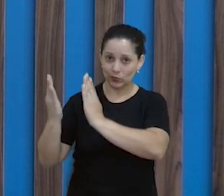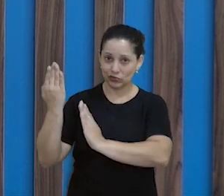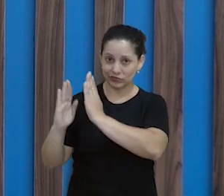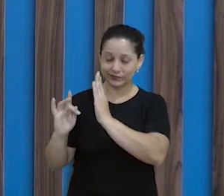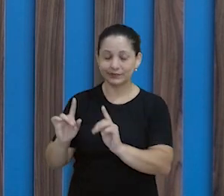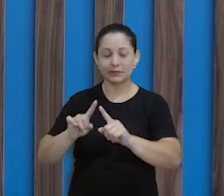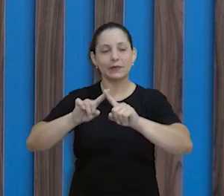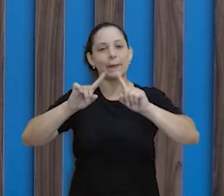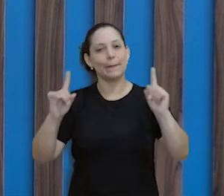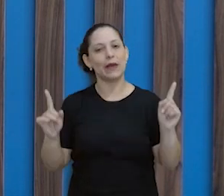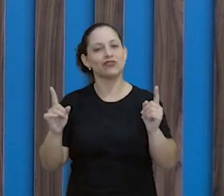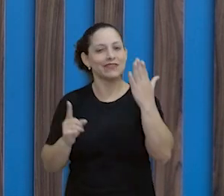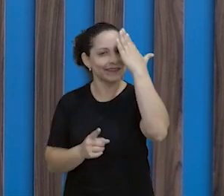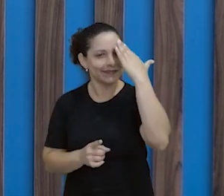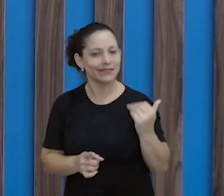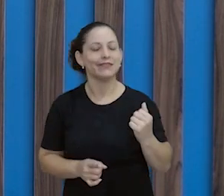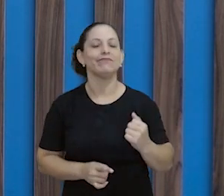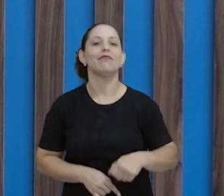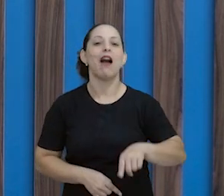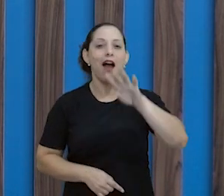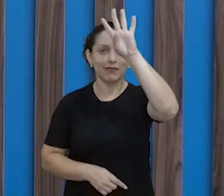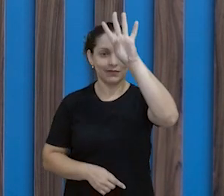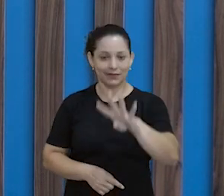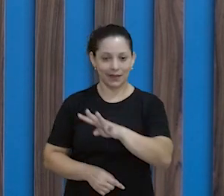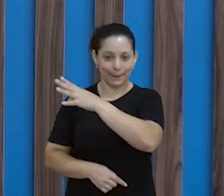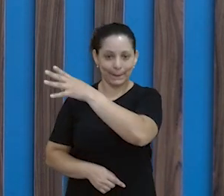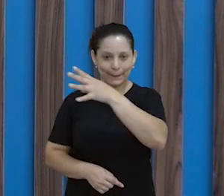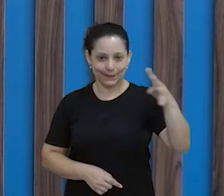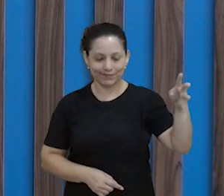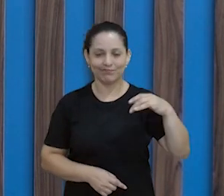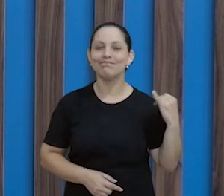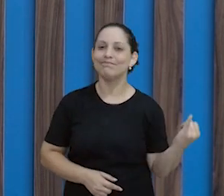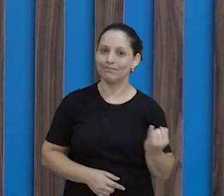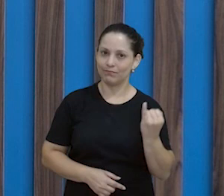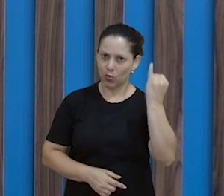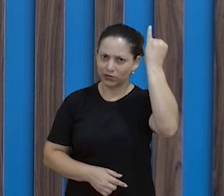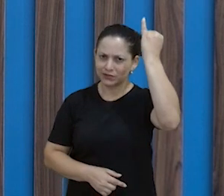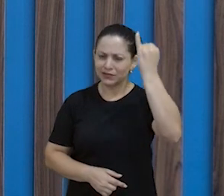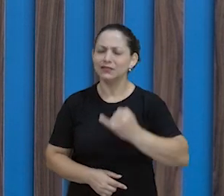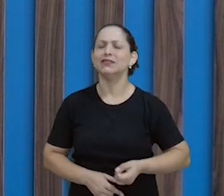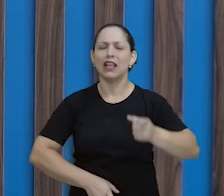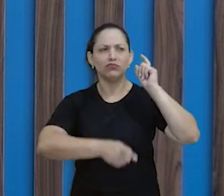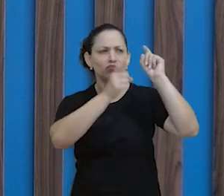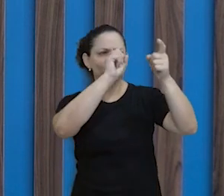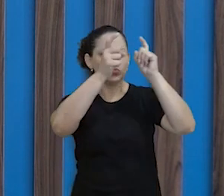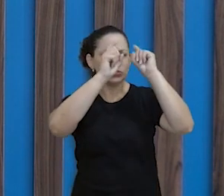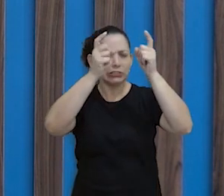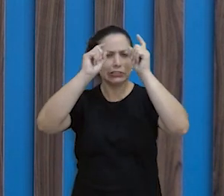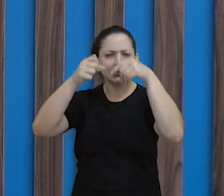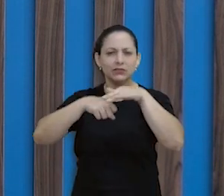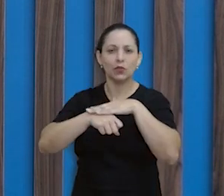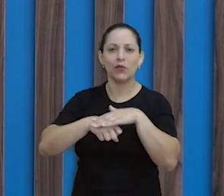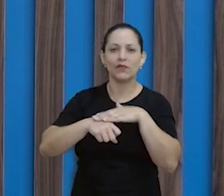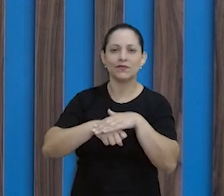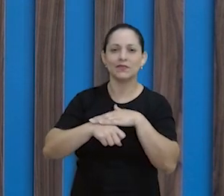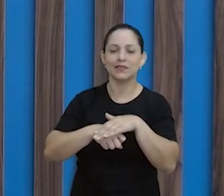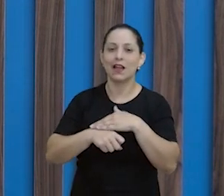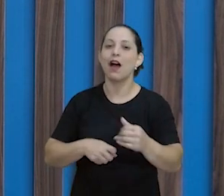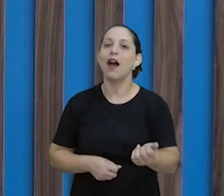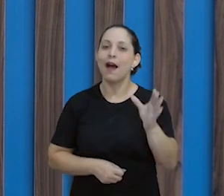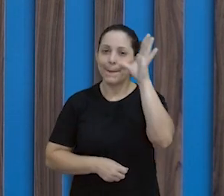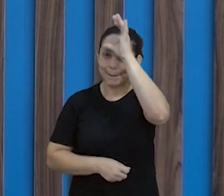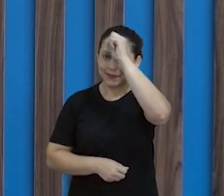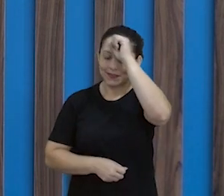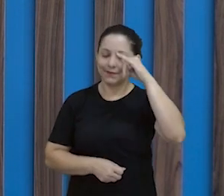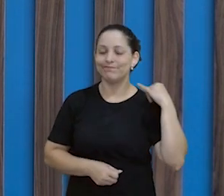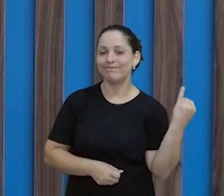a importância da tabela periódica para conversarmos, para discutir, para aprender, para conhecer, é muito importante.